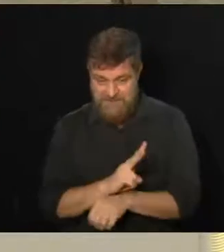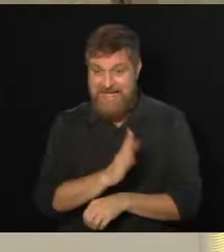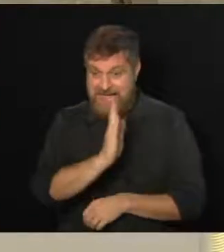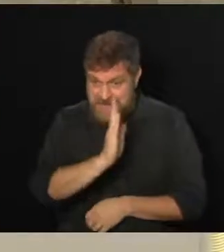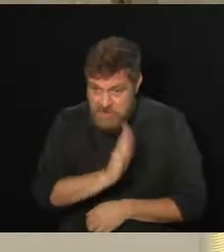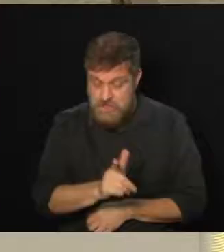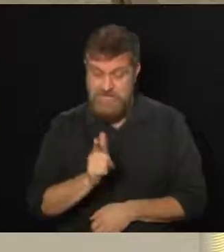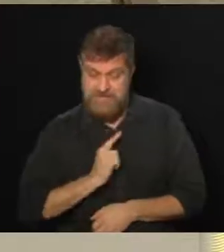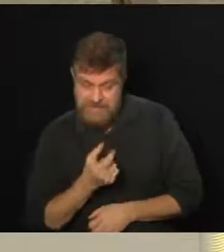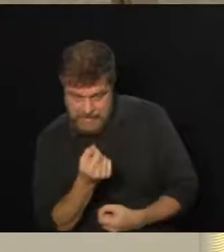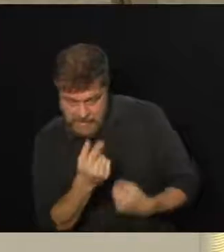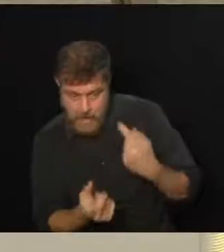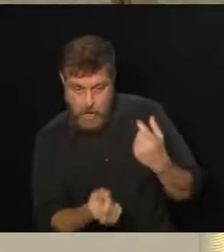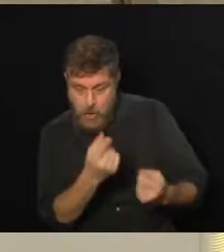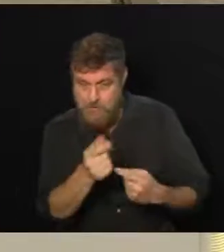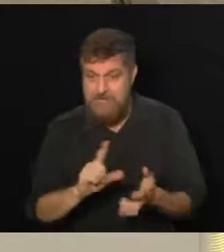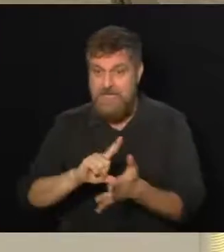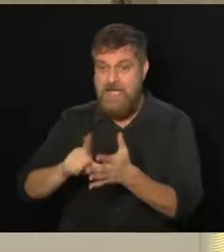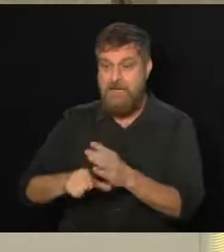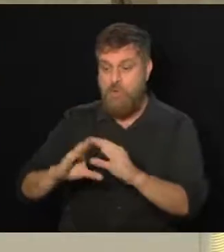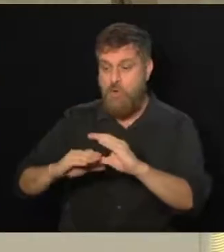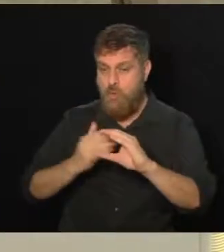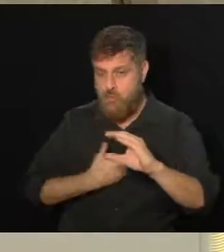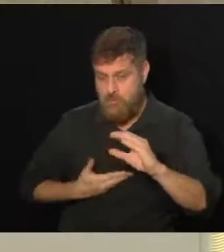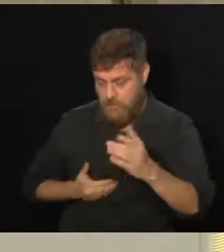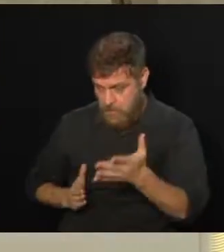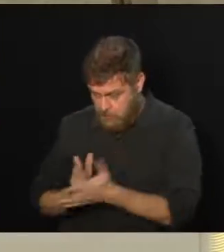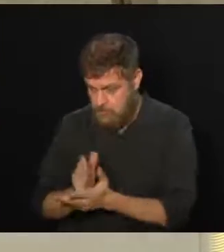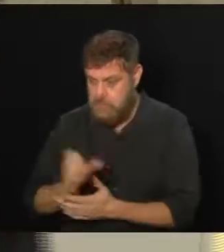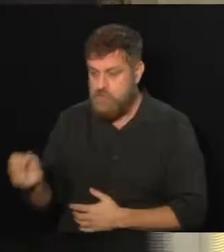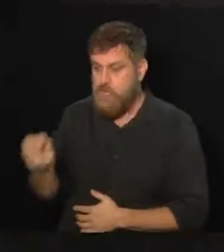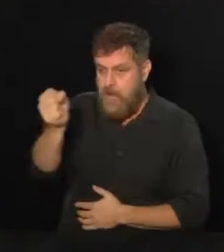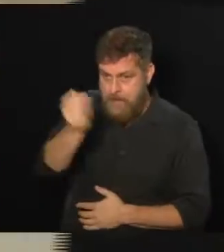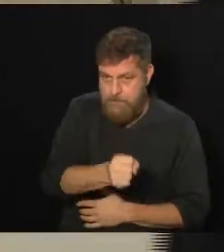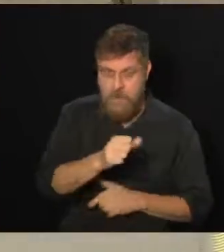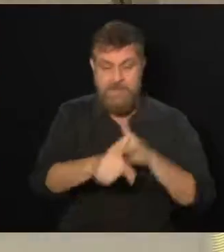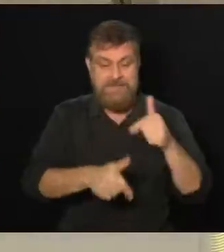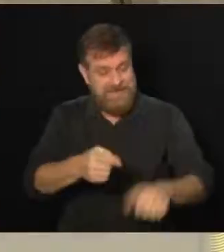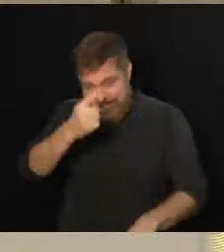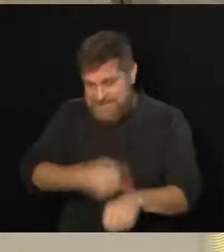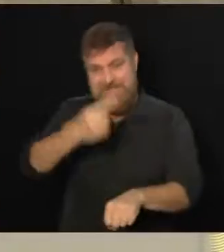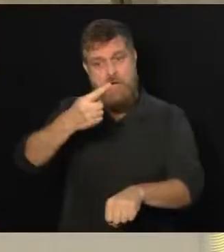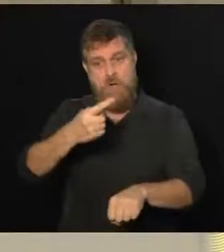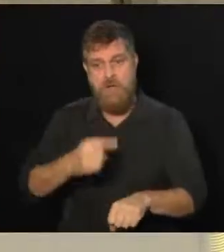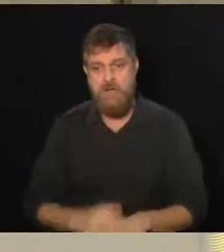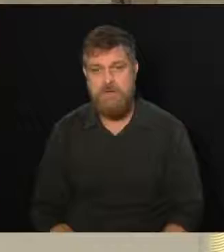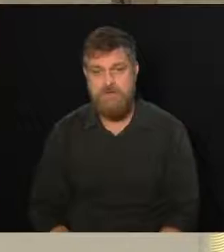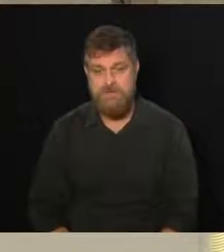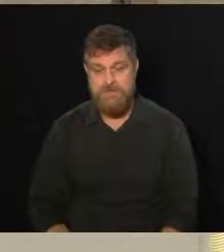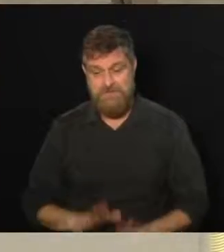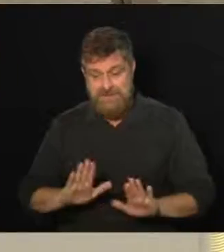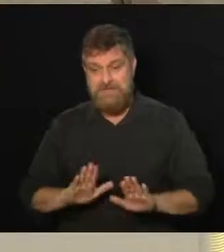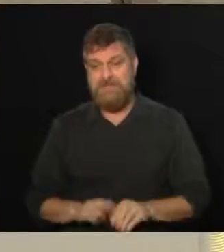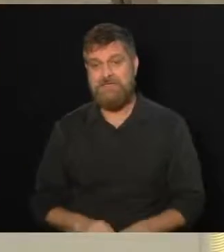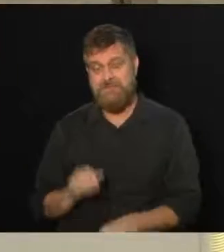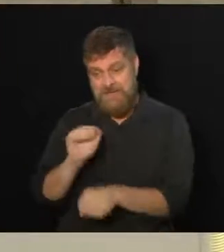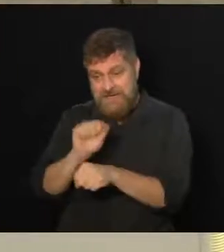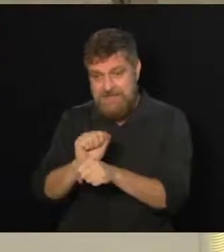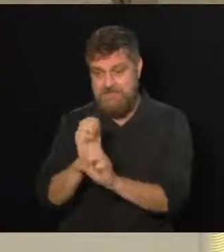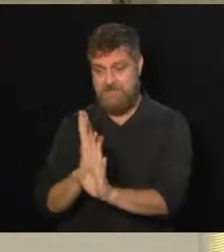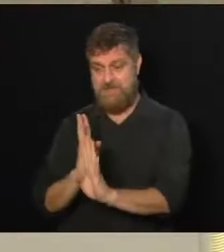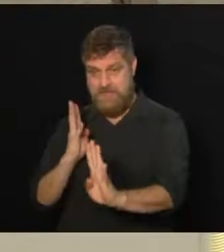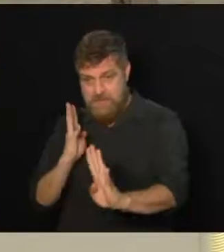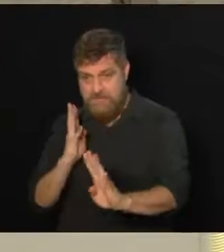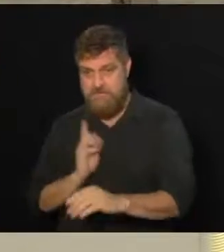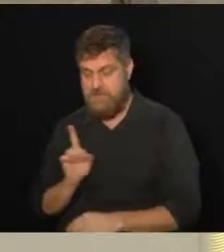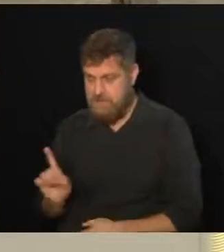existem algumas vagas que assim que fizer o concurso vão ser preenchidas imediatamente. Né? Mas se não, os outros, na medida que forem vagando